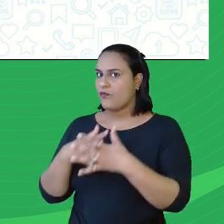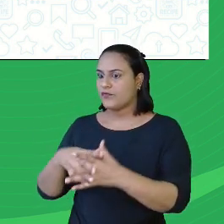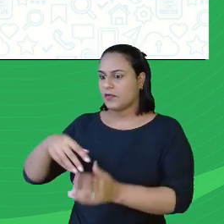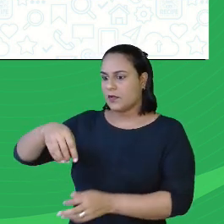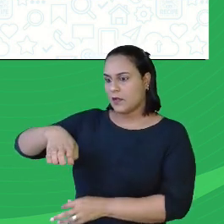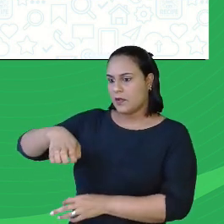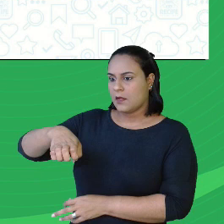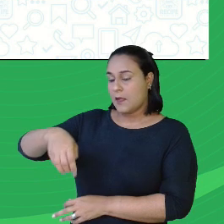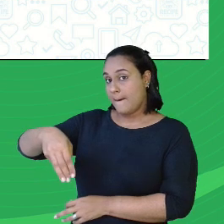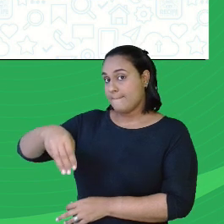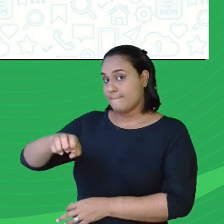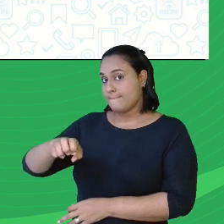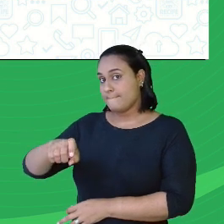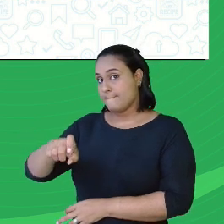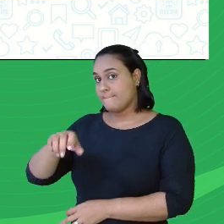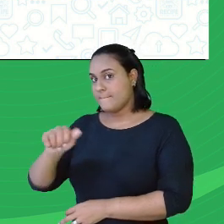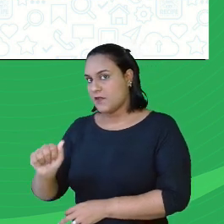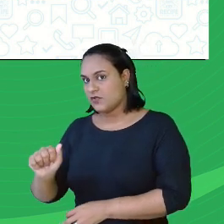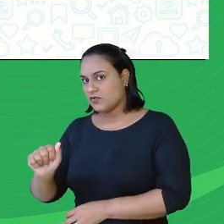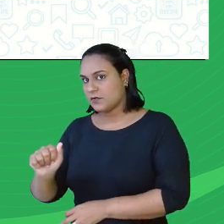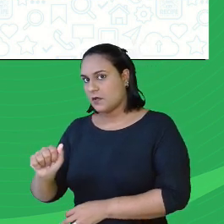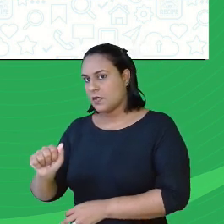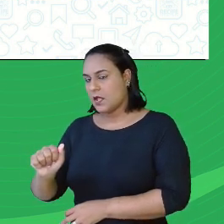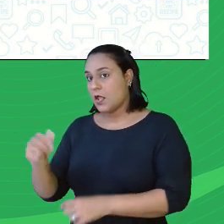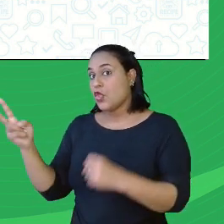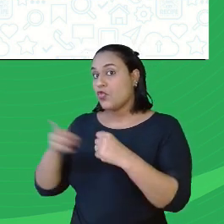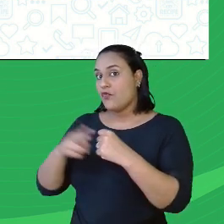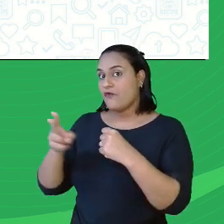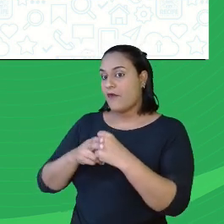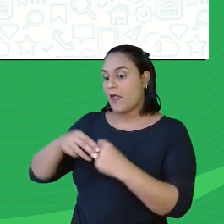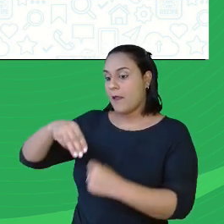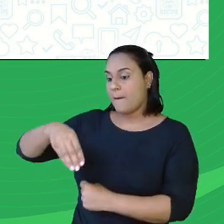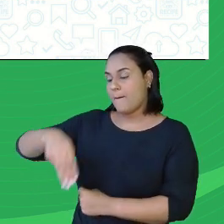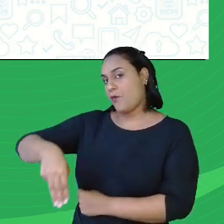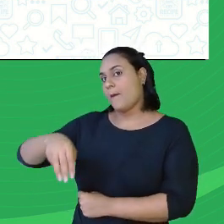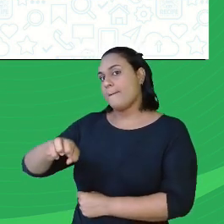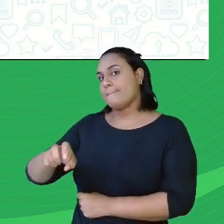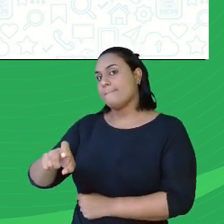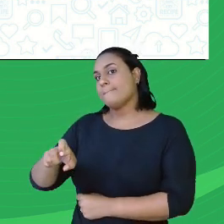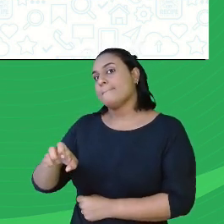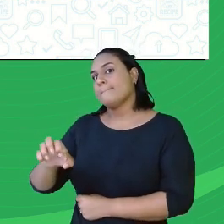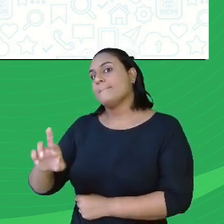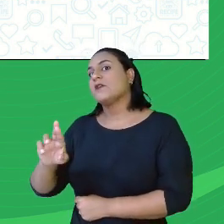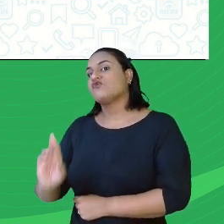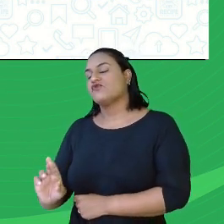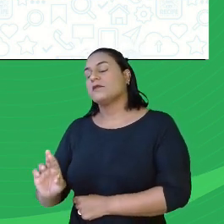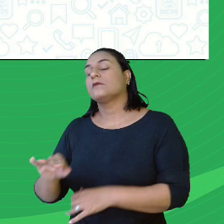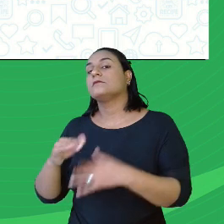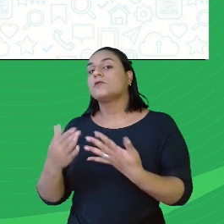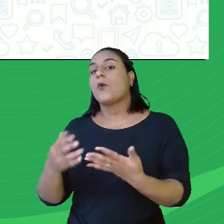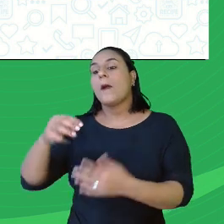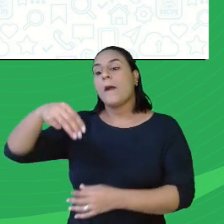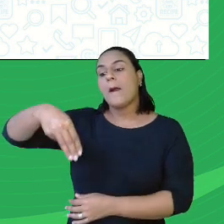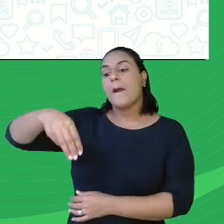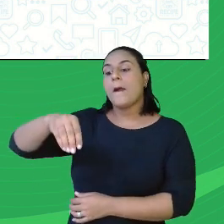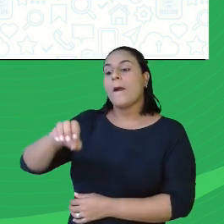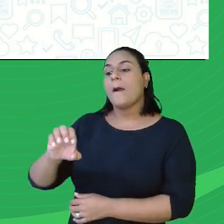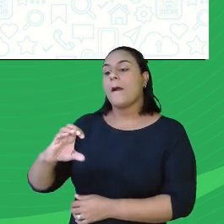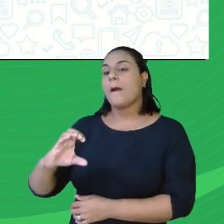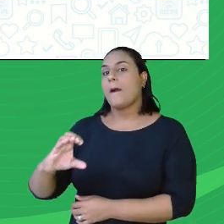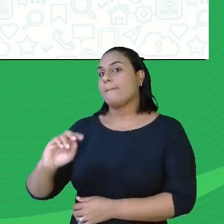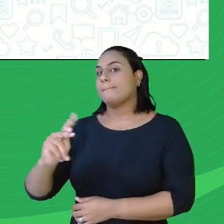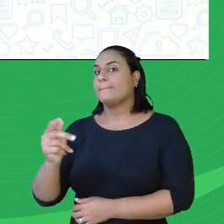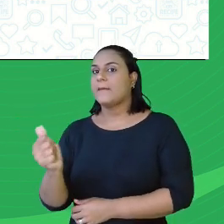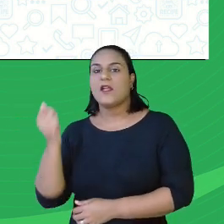de mexer. Mecha é uma parte do nosso cabelo. A gente escreve com CH.